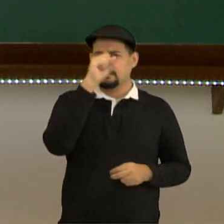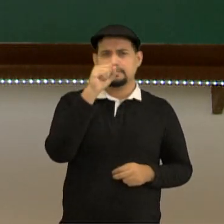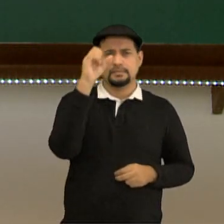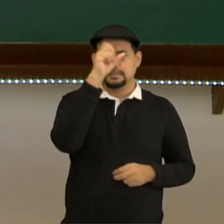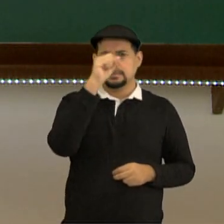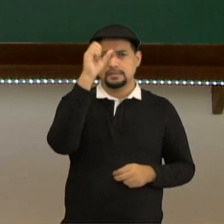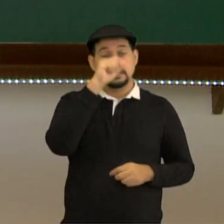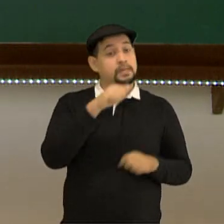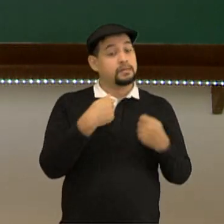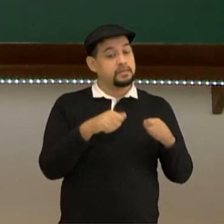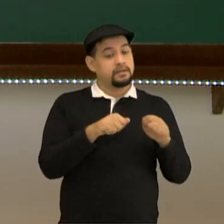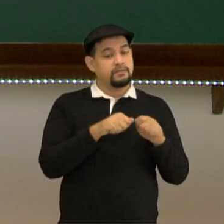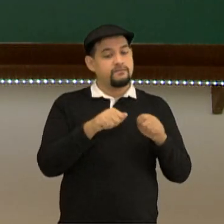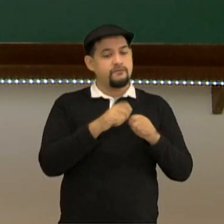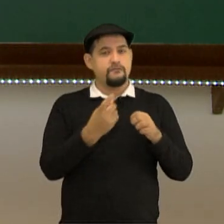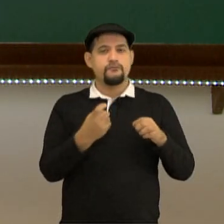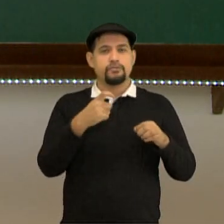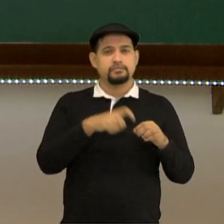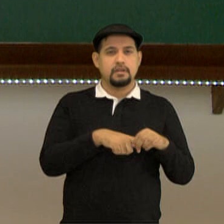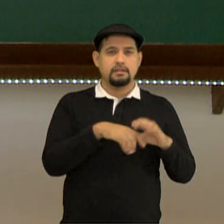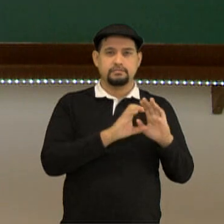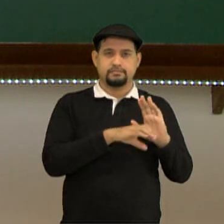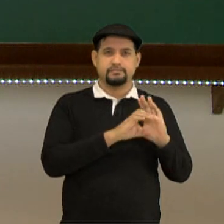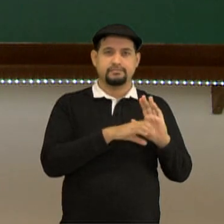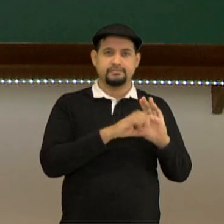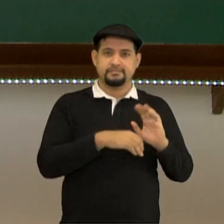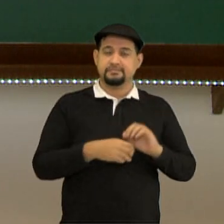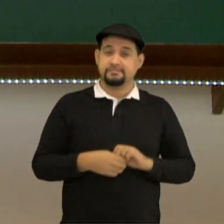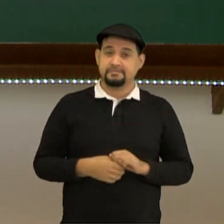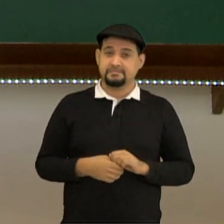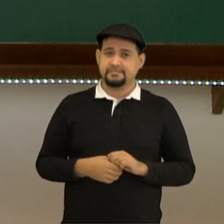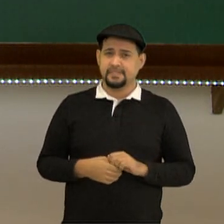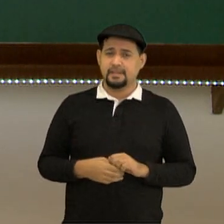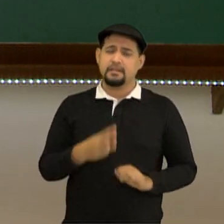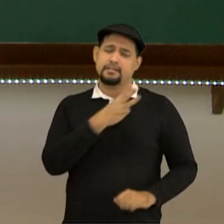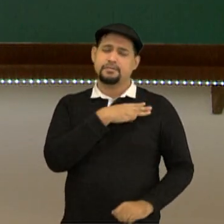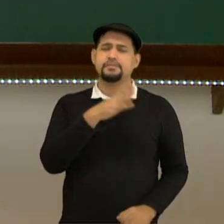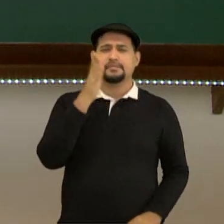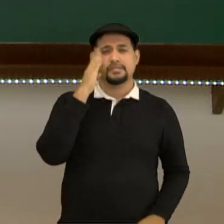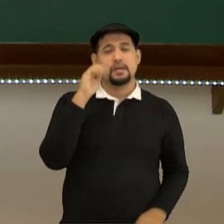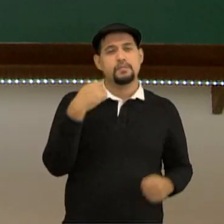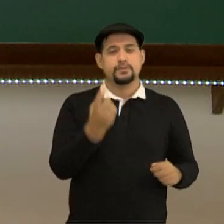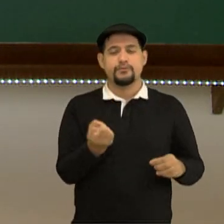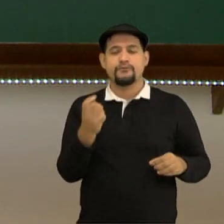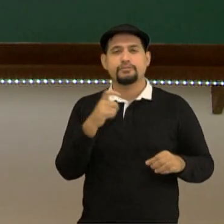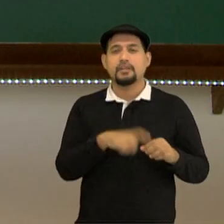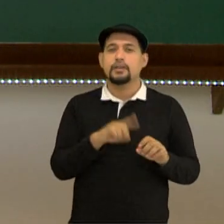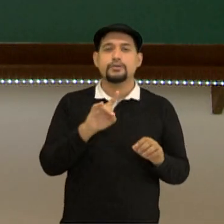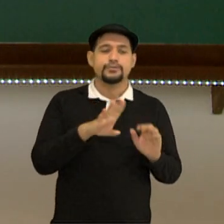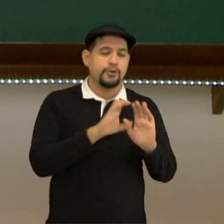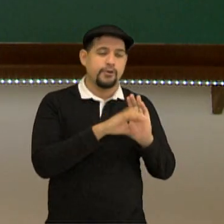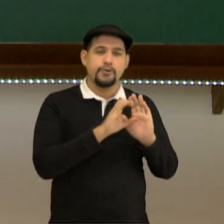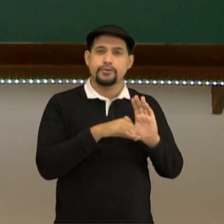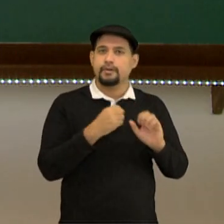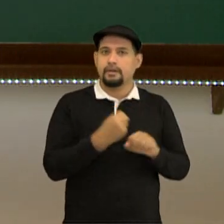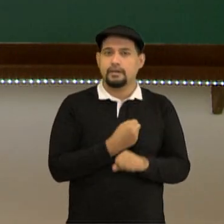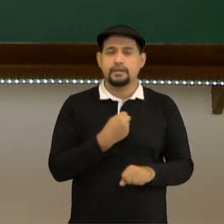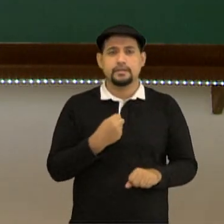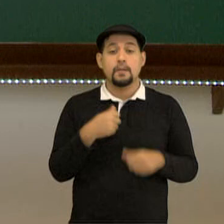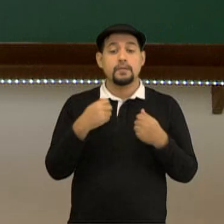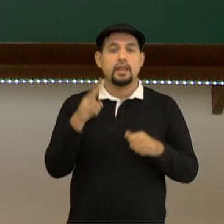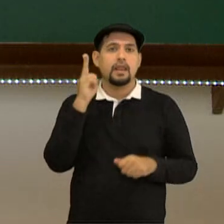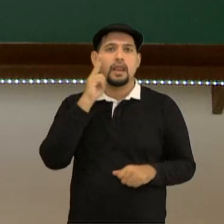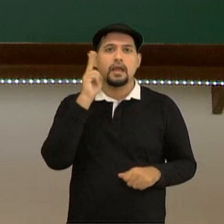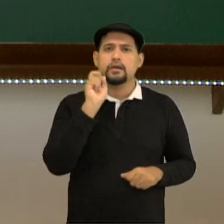que vocês precisam fazer uma retomada desse conceito. E no terceiro ano, vocês sabem, né? Tem que fazer a retomada não só do conceito desse ano, a gente tem que